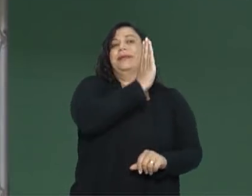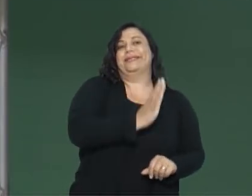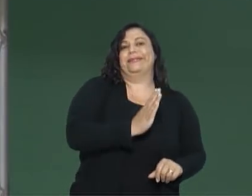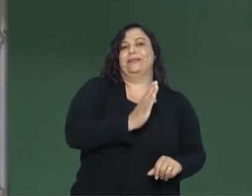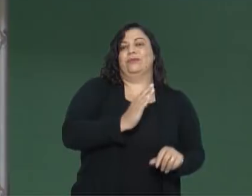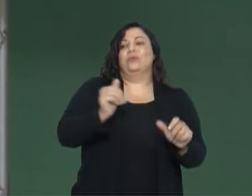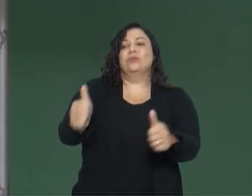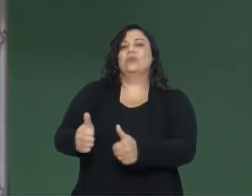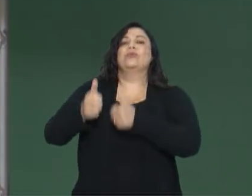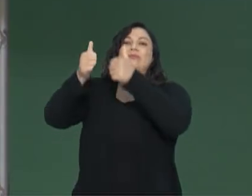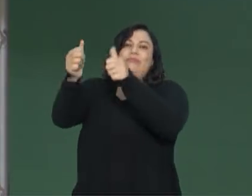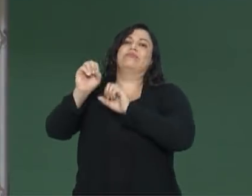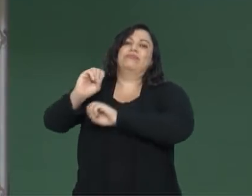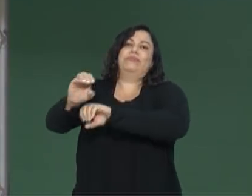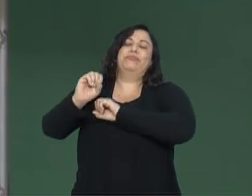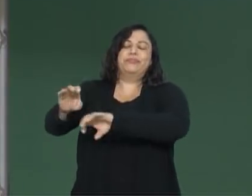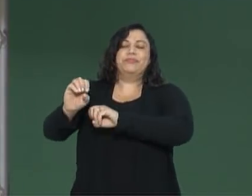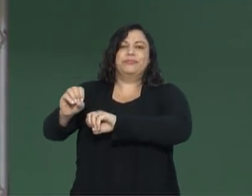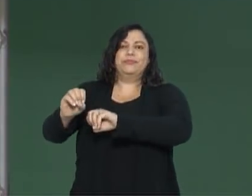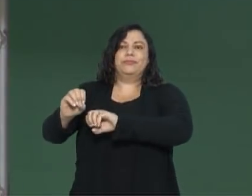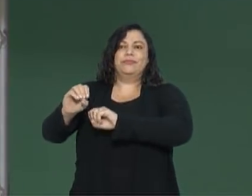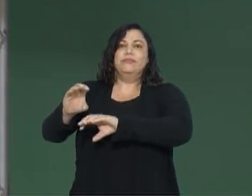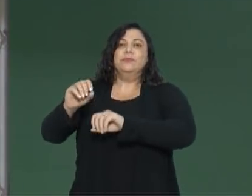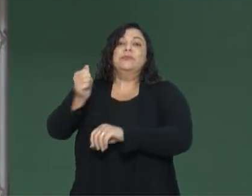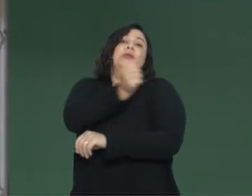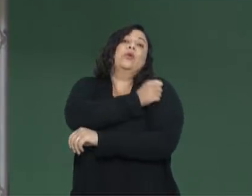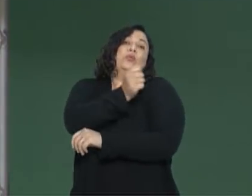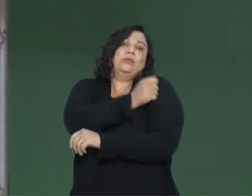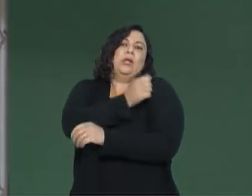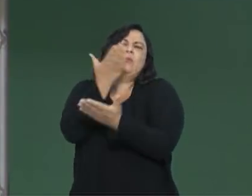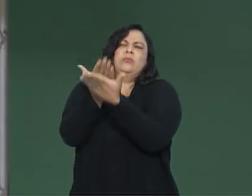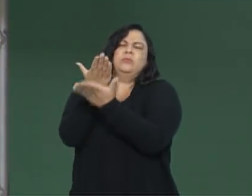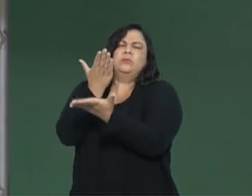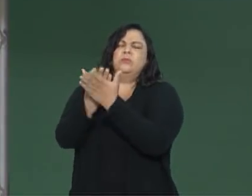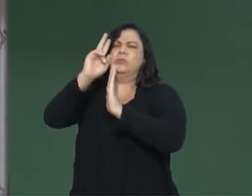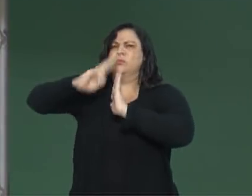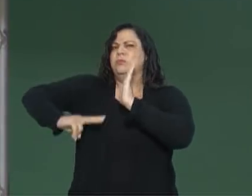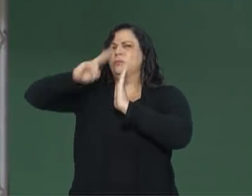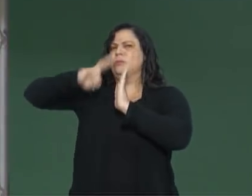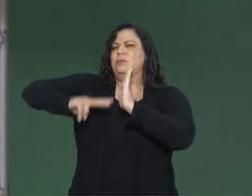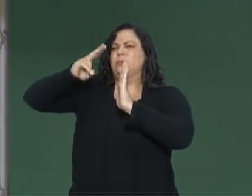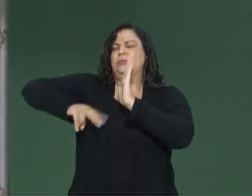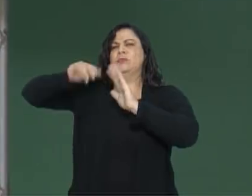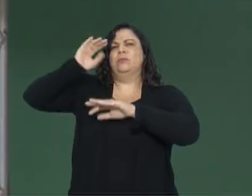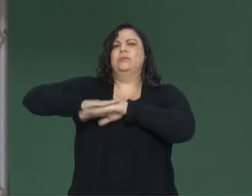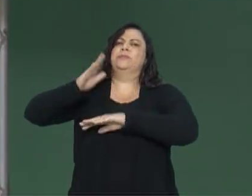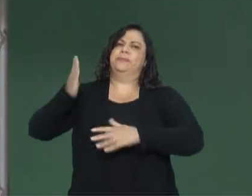em ensino. Os alunos estudam, leem muito mais.